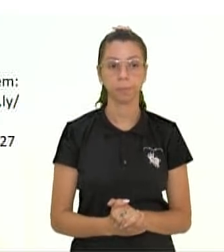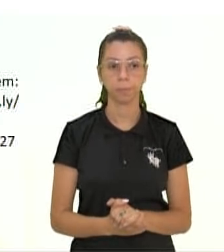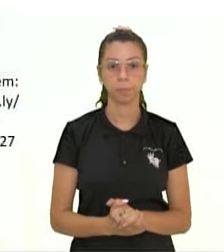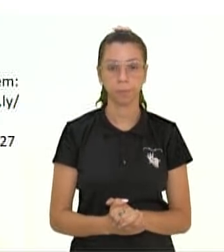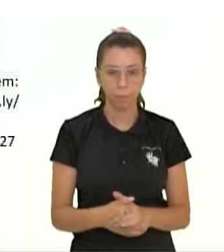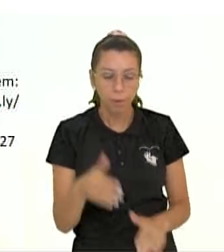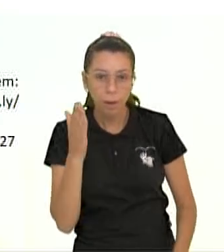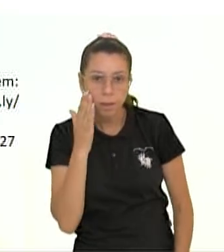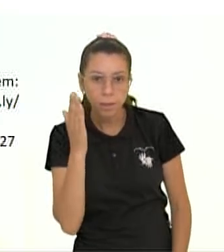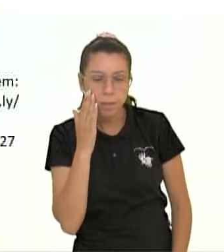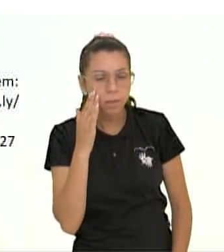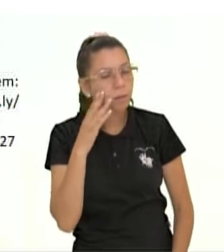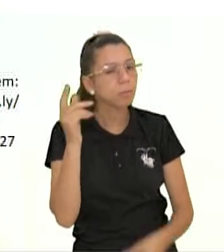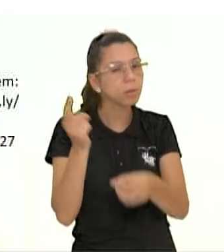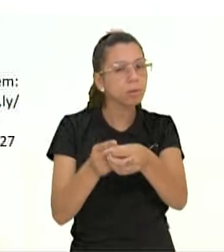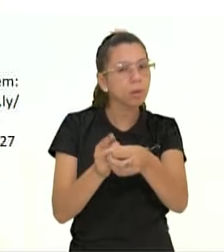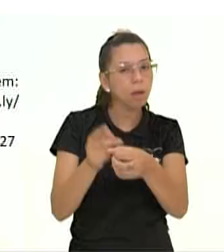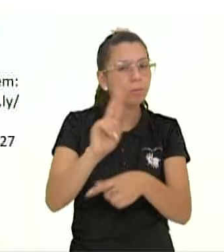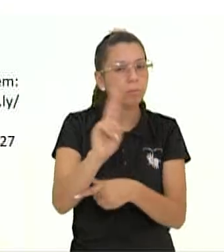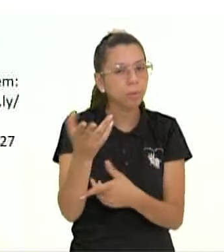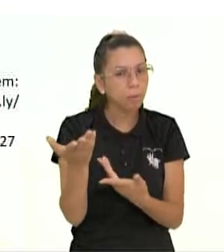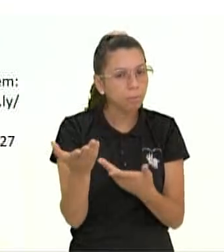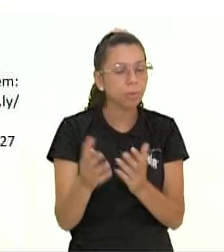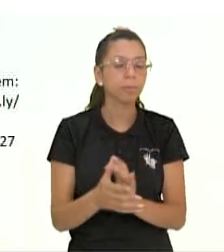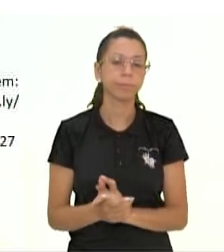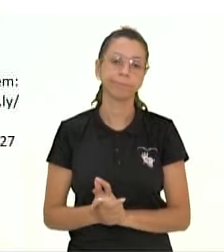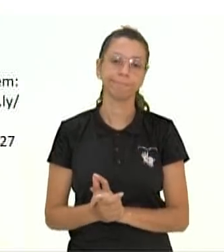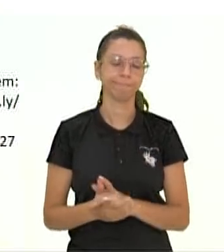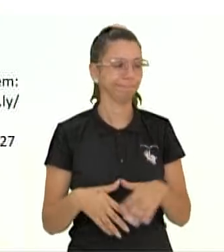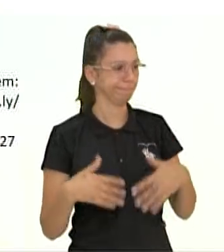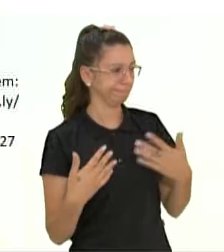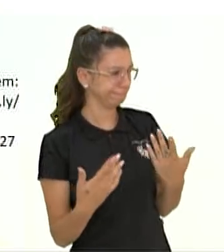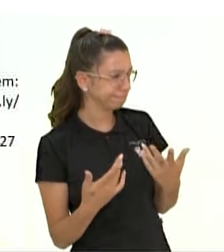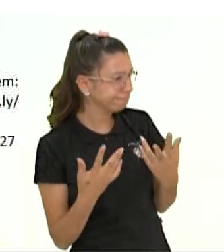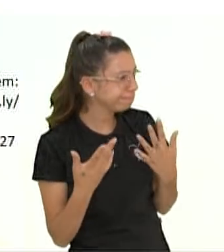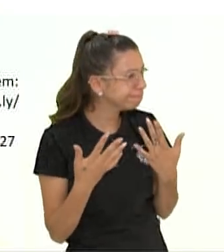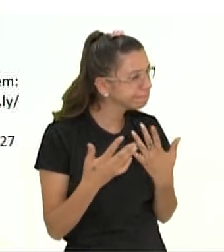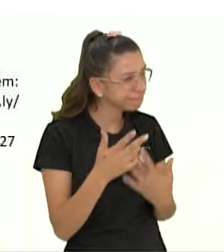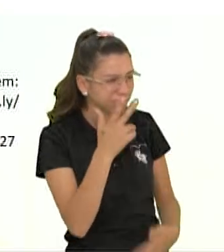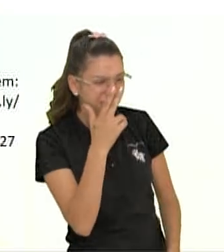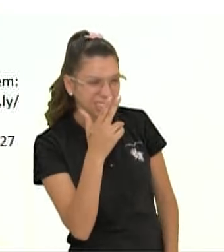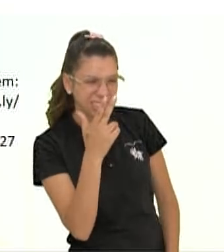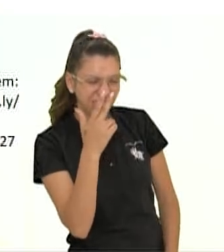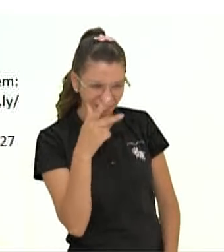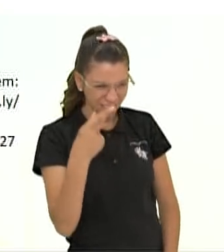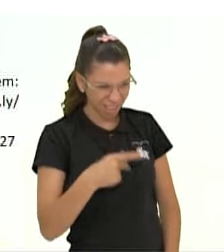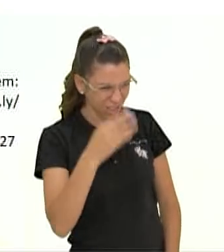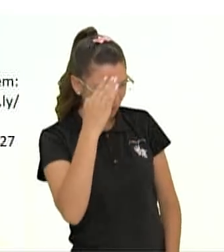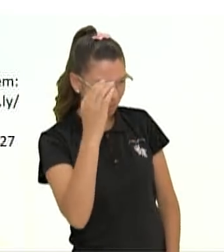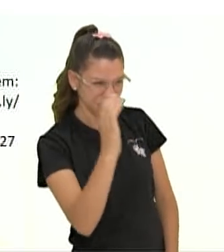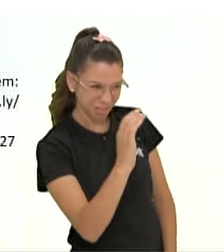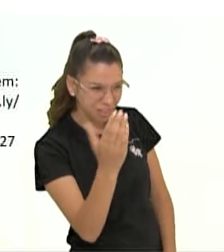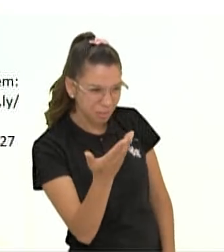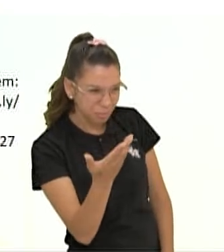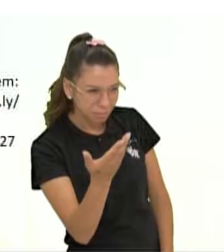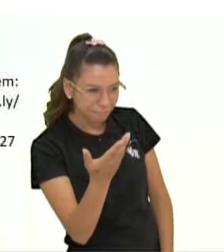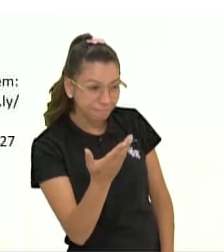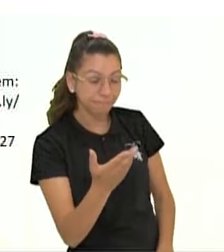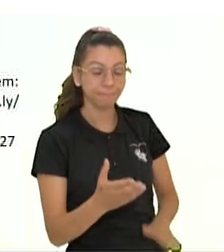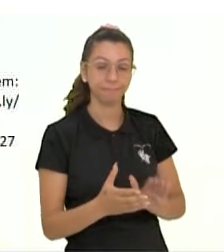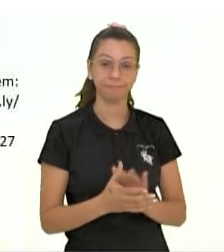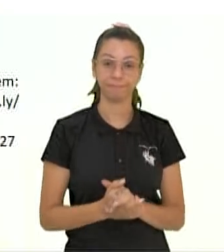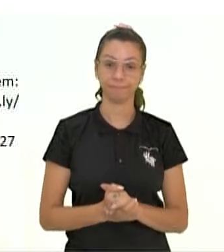Já sabe qual que é a cidade? Ah, professor, será? Será que é em Curitiba?